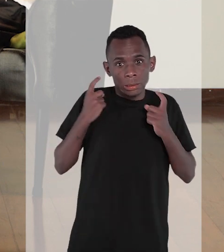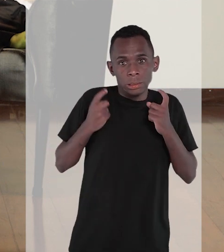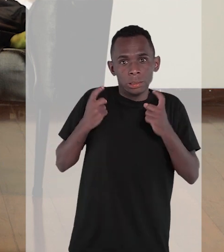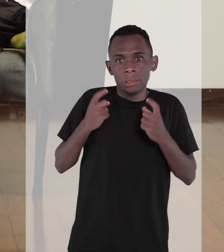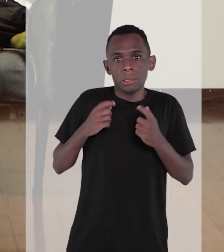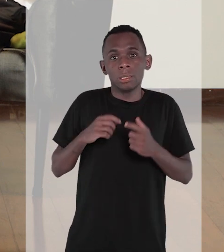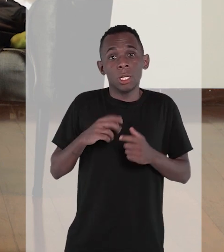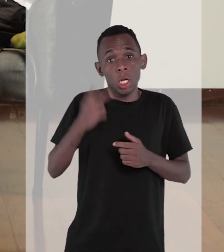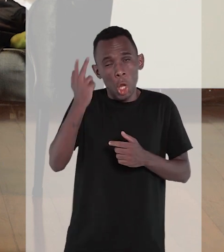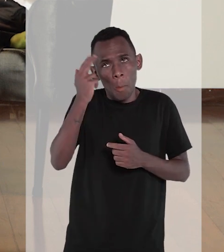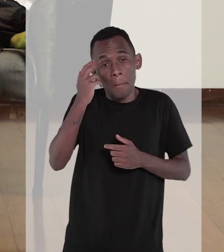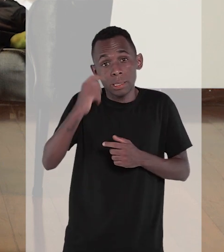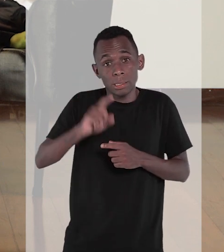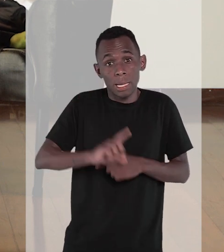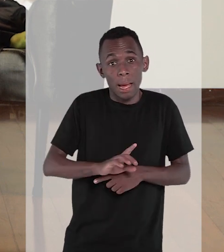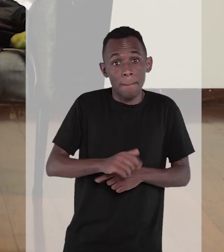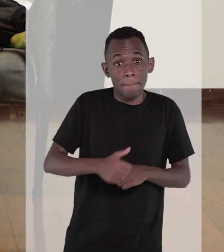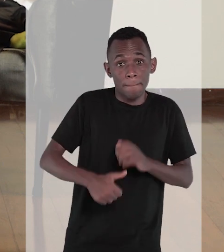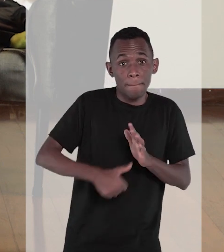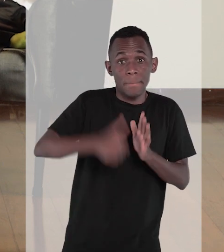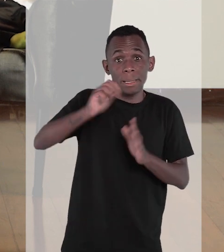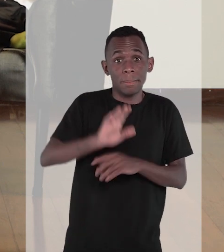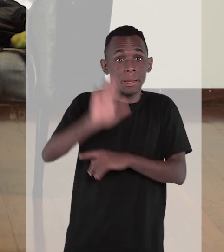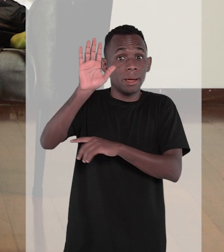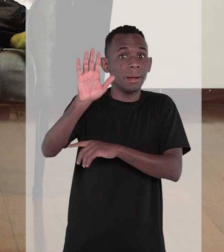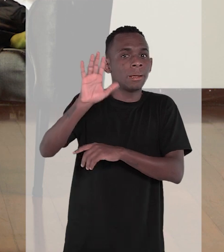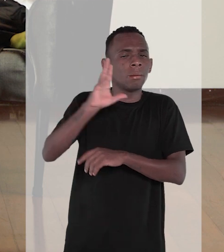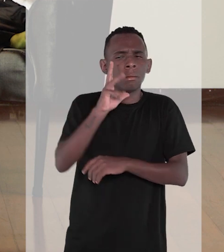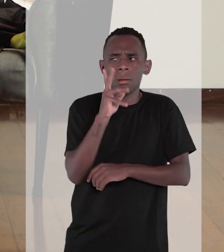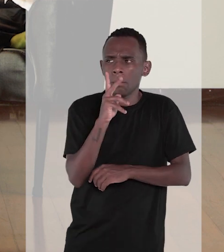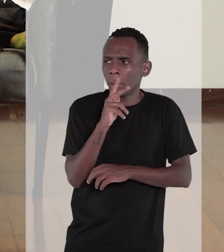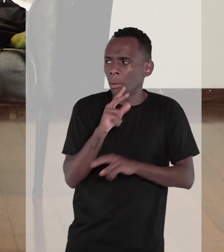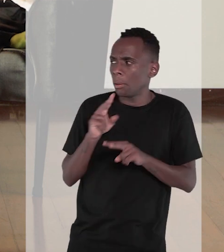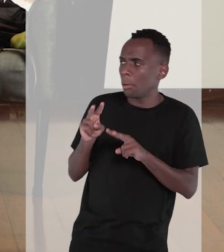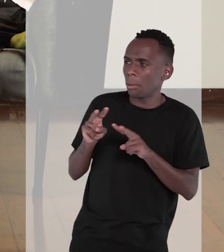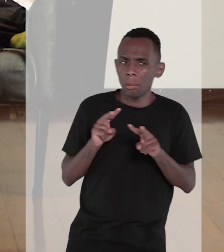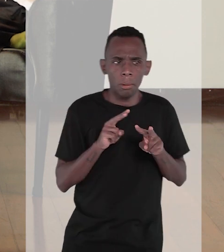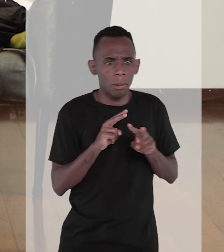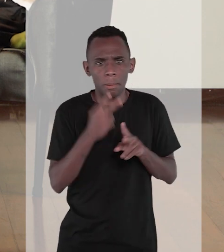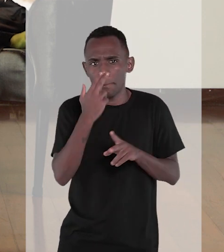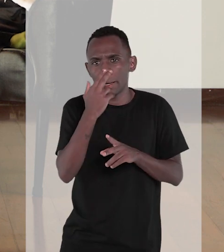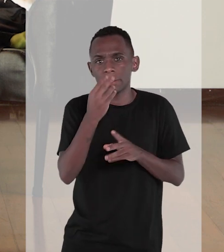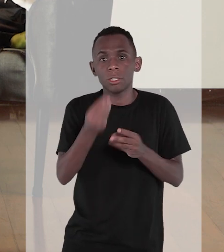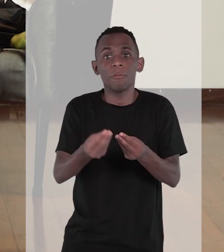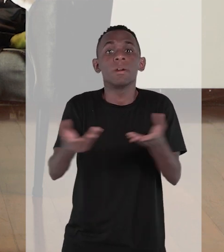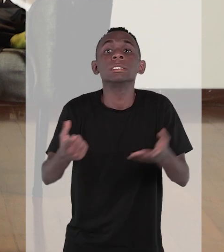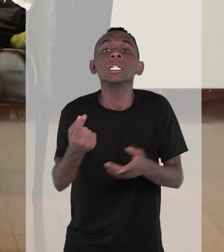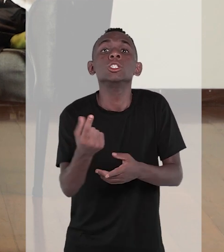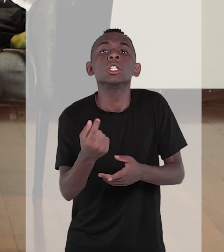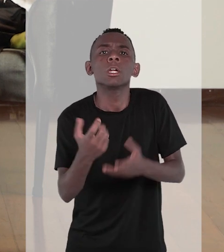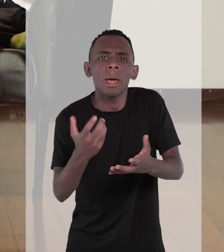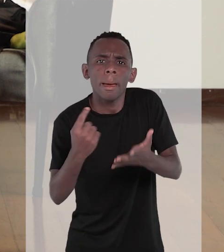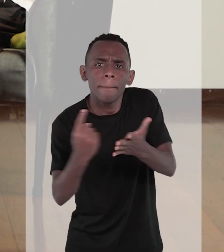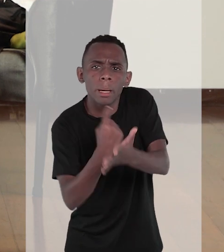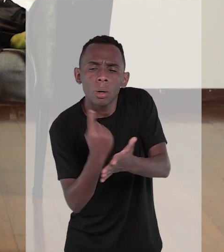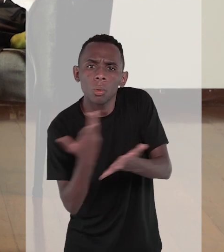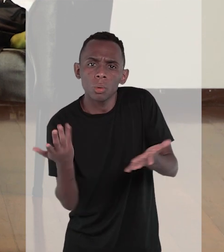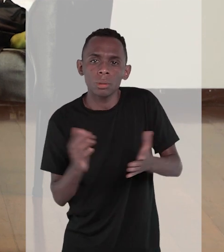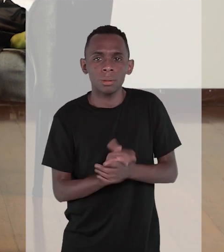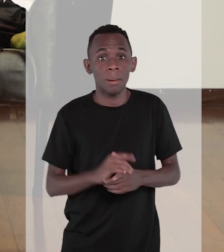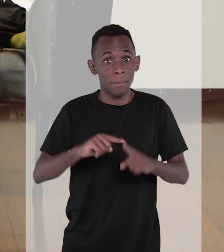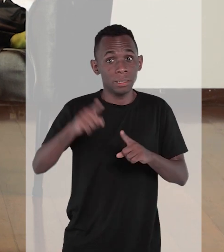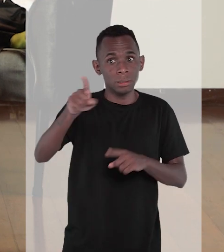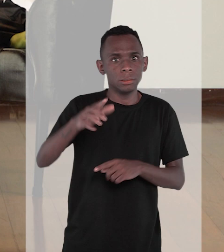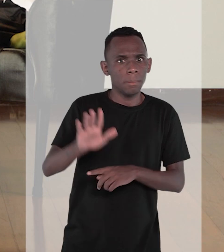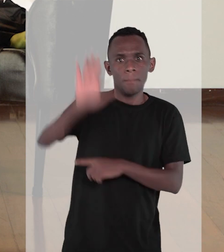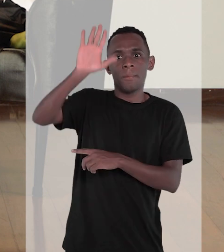até preocupada. Normalmente a primeira pessoa eu tenho que demora, oferecer. Né? Demora, um olha para o outro. Tem que oferecer dinheiro para as pessoas fazer pergunta